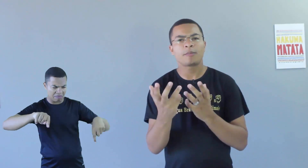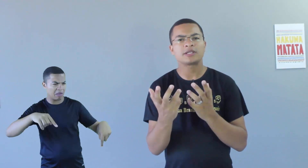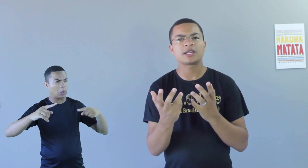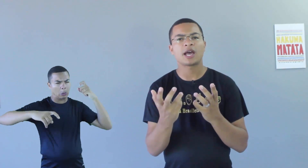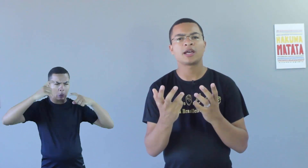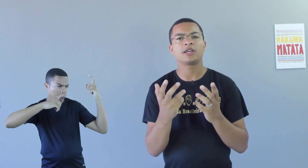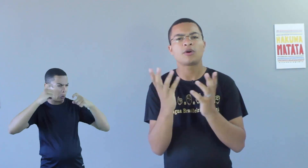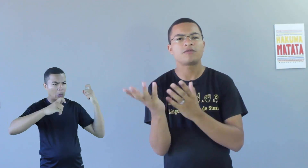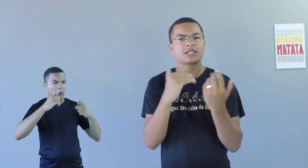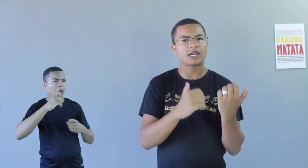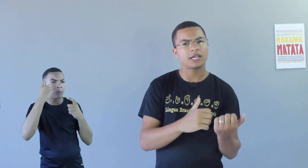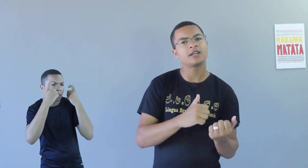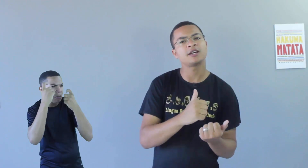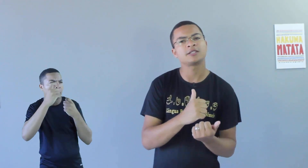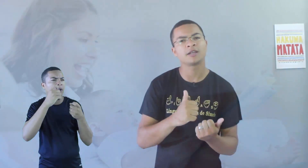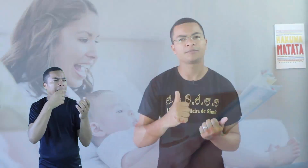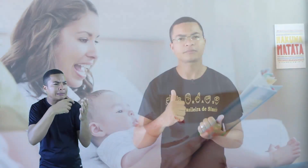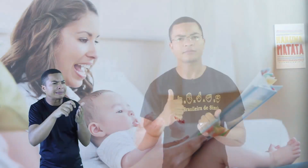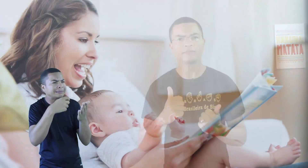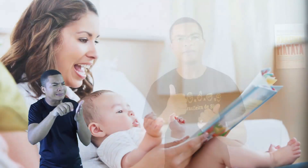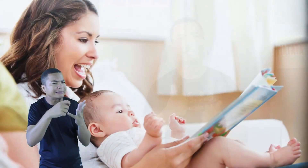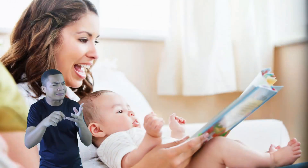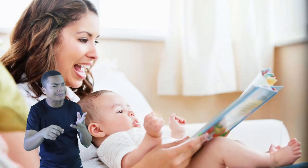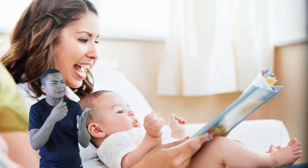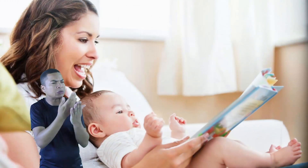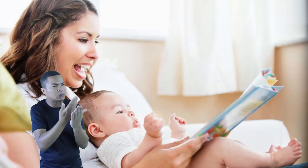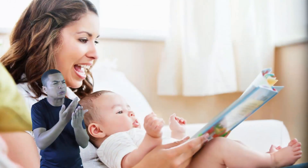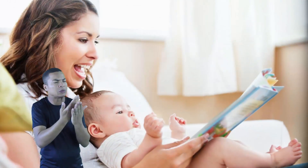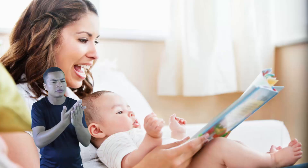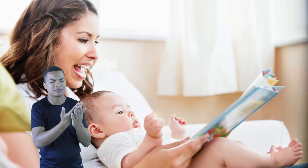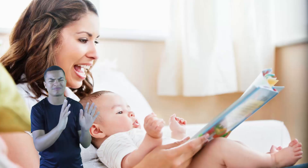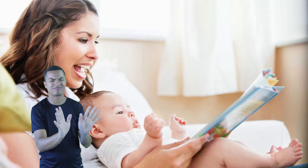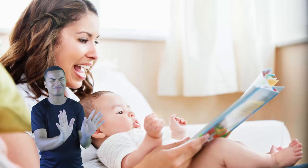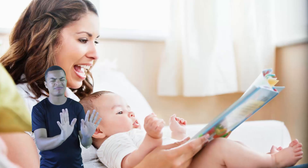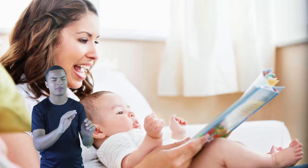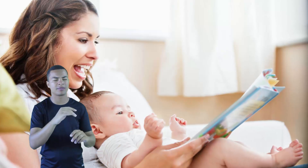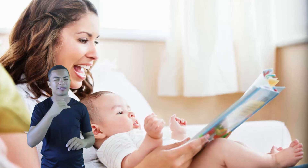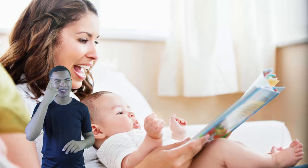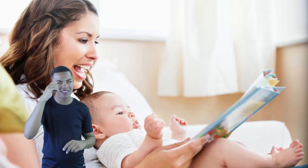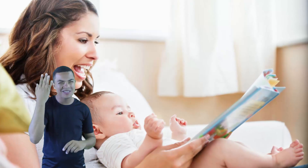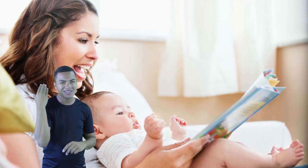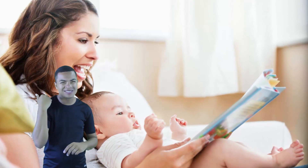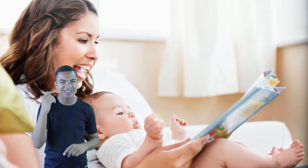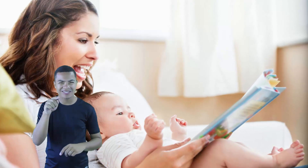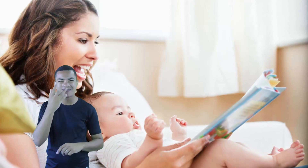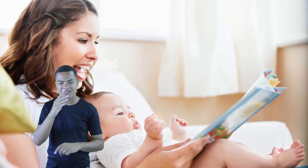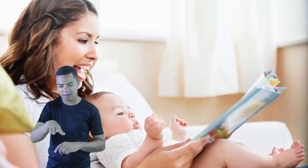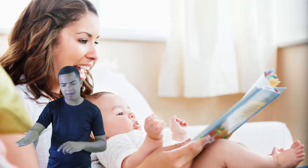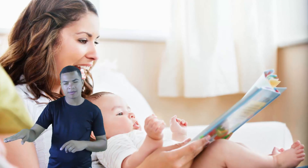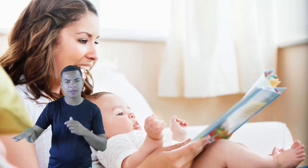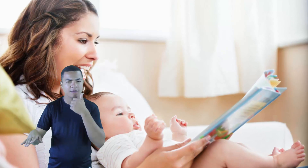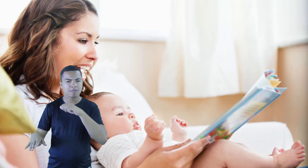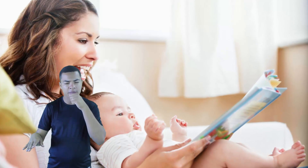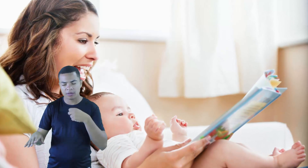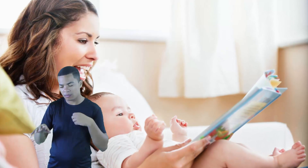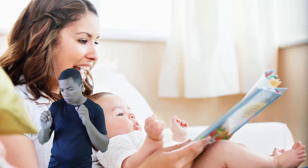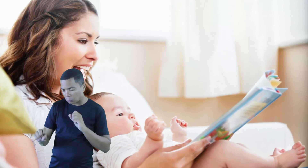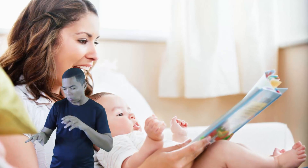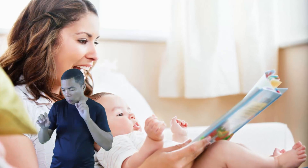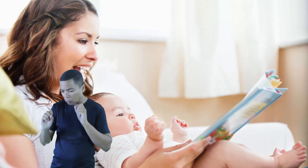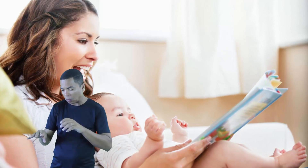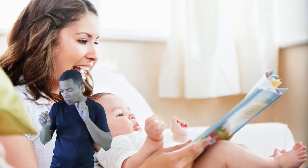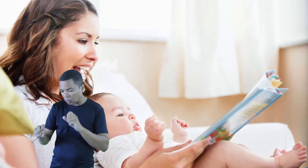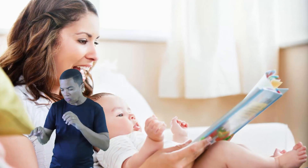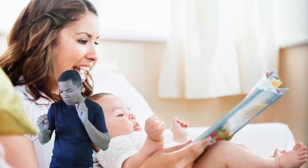é só pensar que quando você era criança, em nenhum momento sua mãe ficou lá, te ensinando a preposição, te ensinando pronome, te